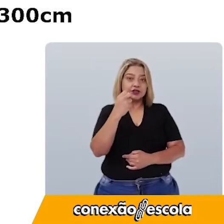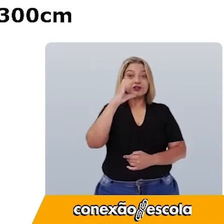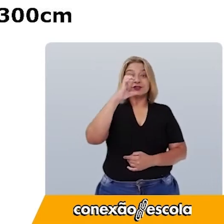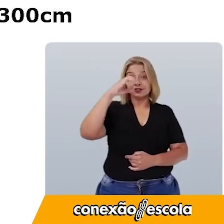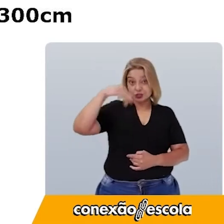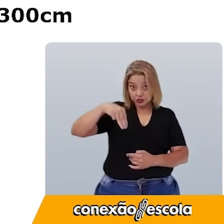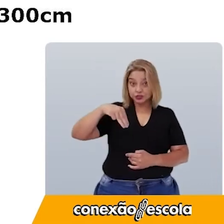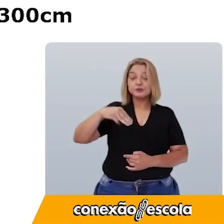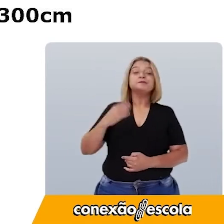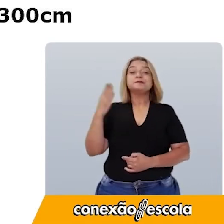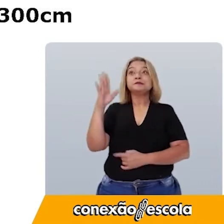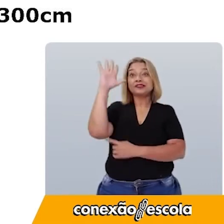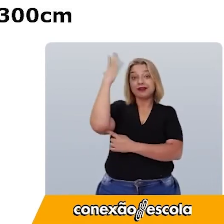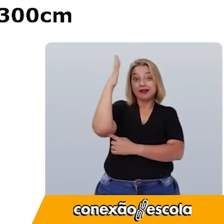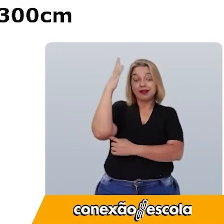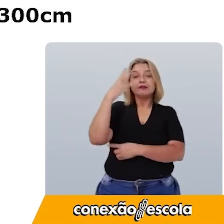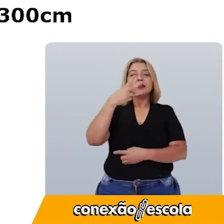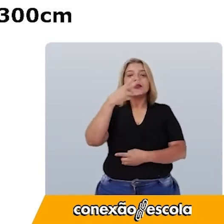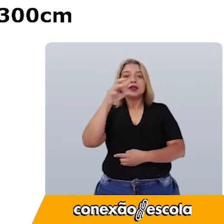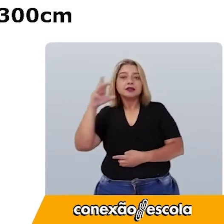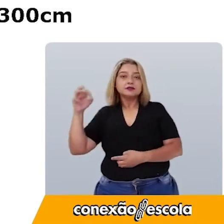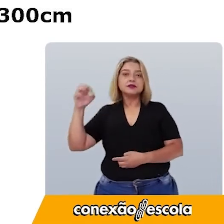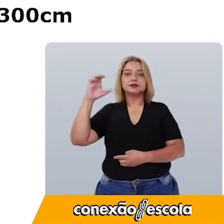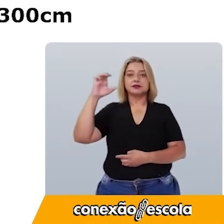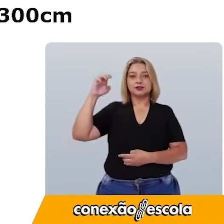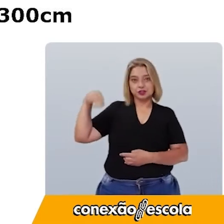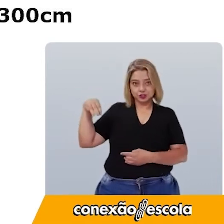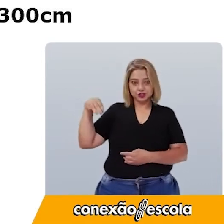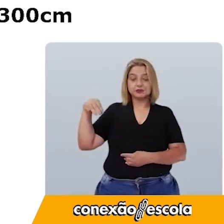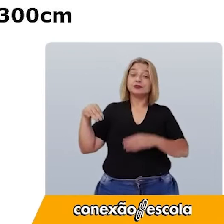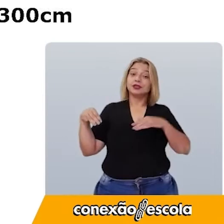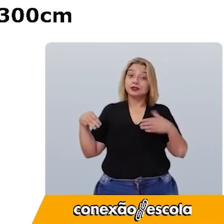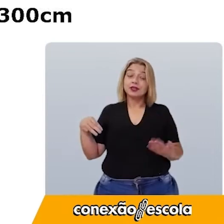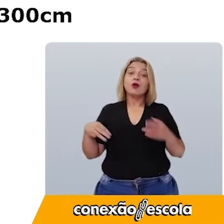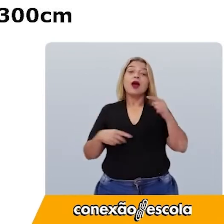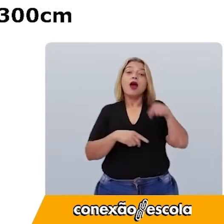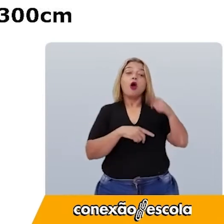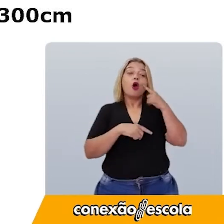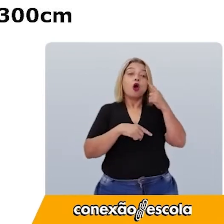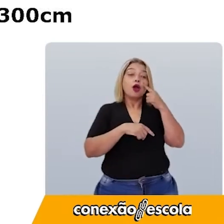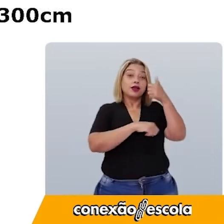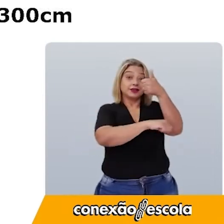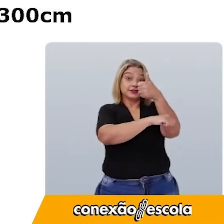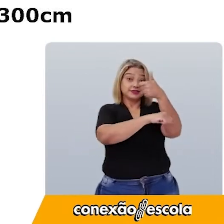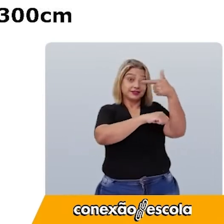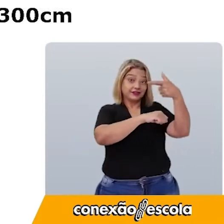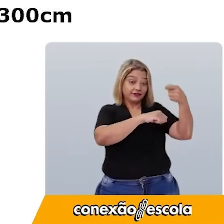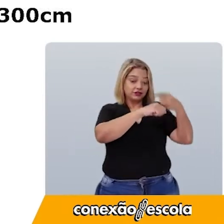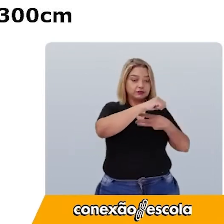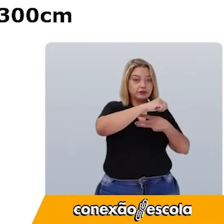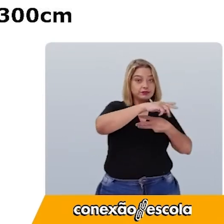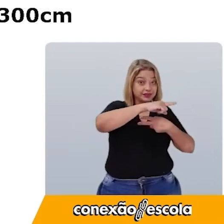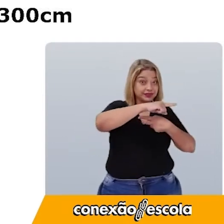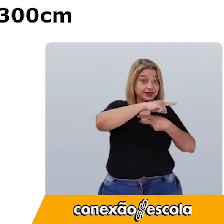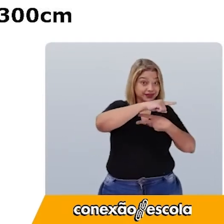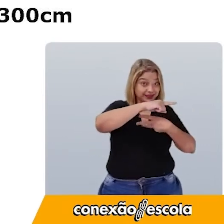árvore tem 300 centímetros. Então, a razão é de 120 para